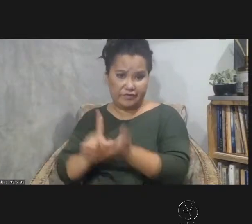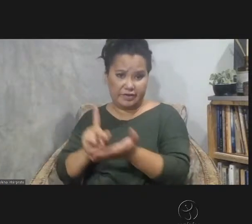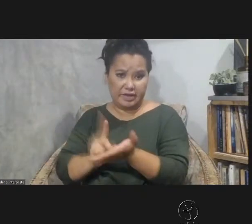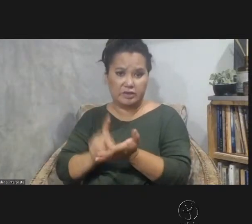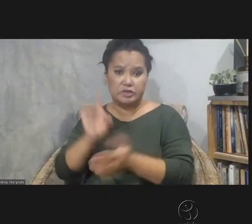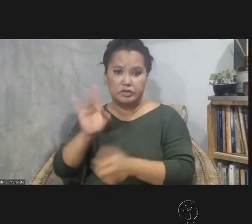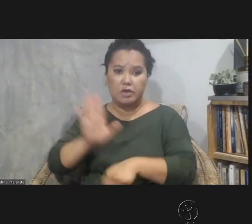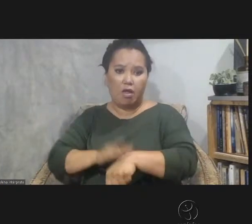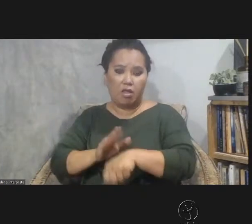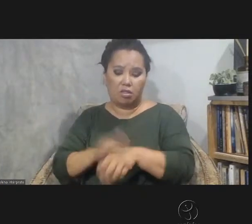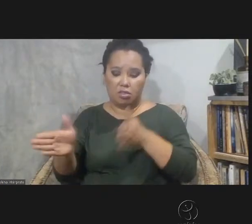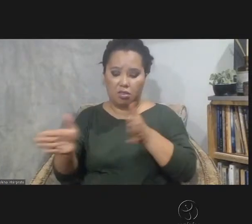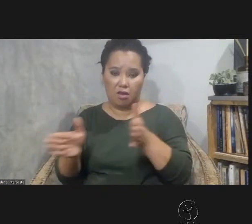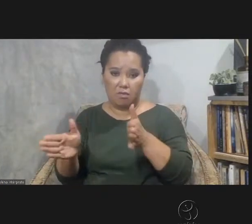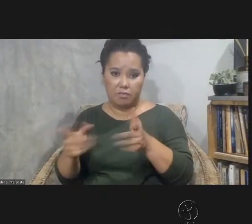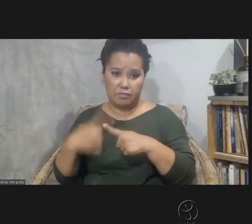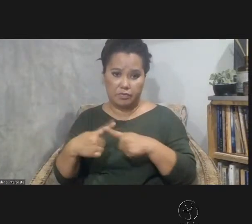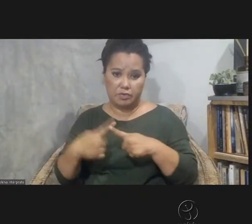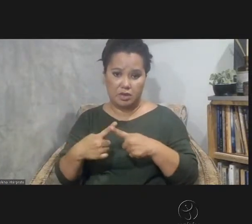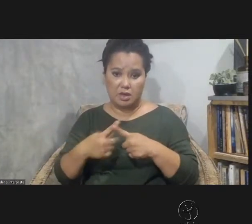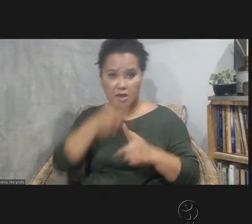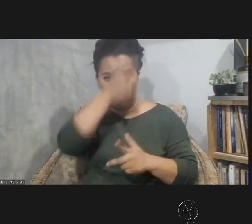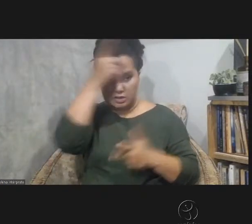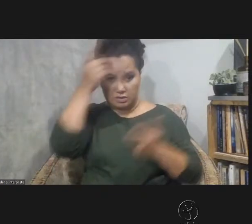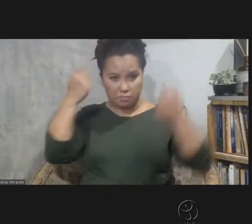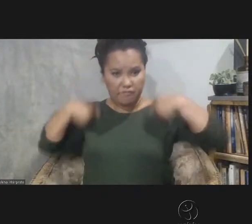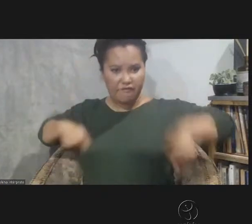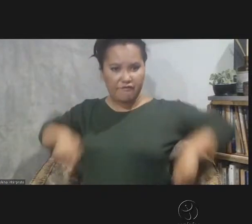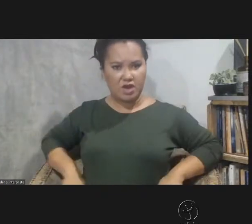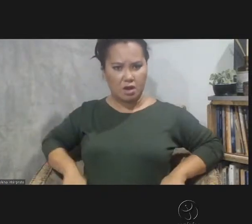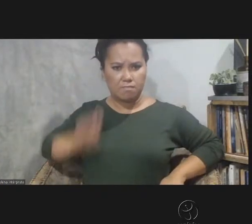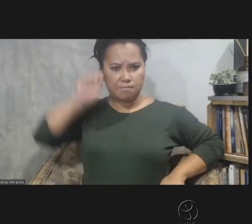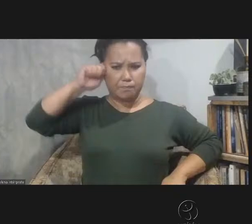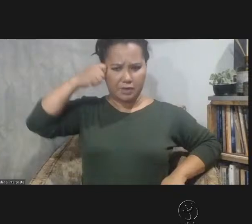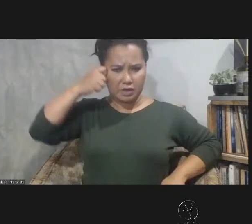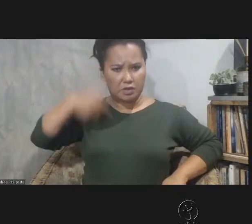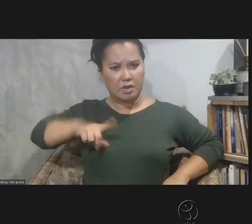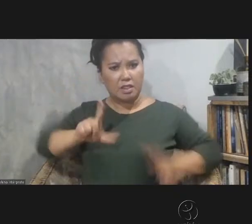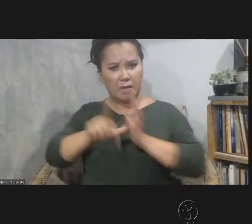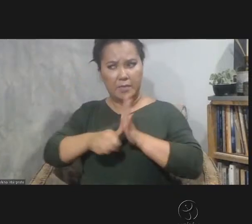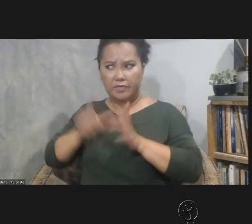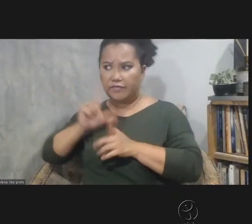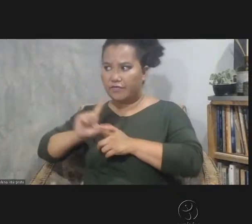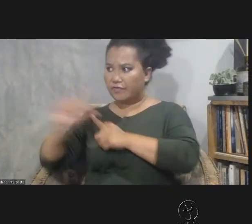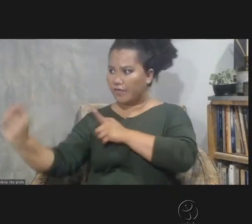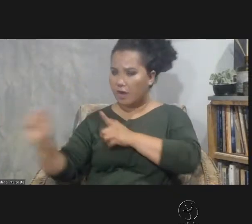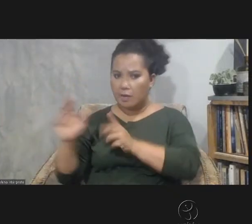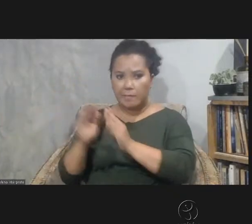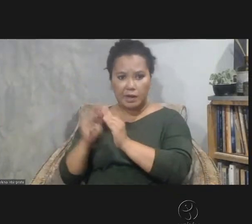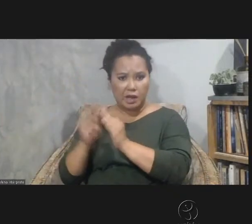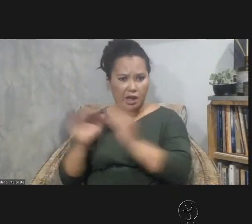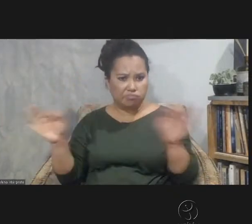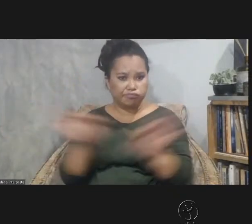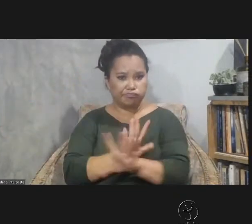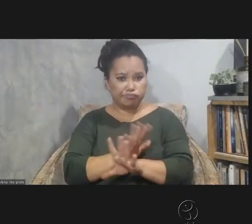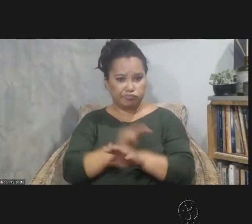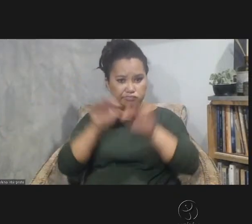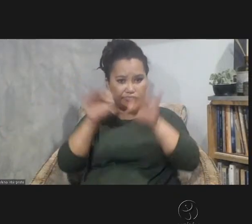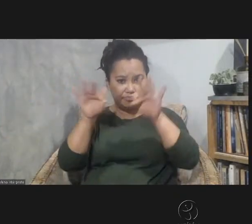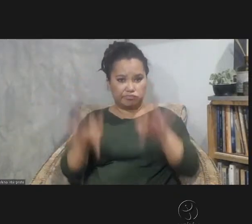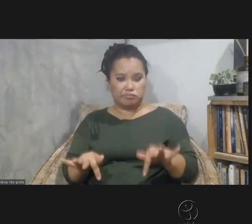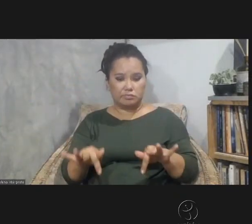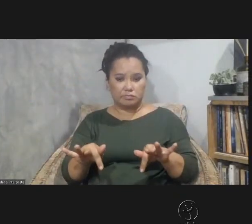casa depois de cumprirem o seu trabalho. Os mesmos princípios